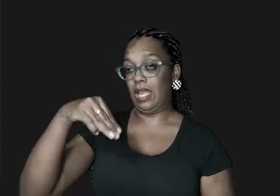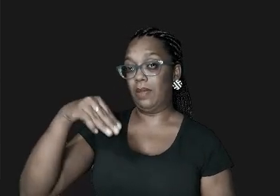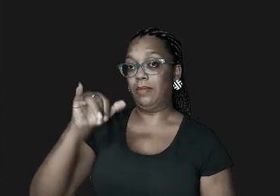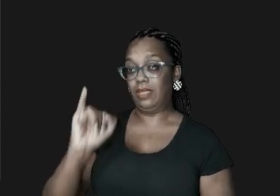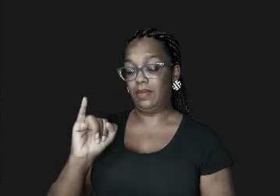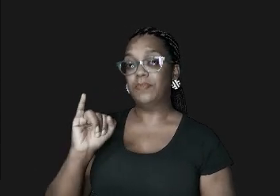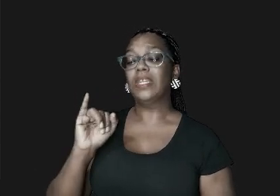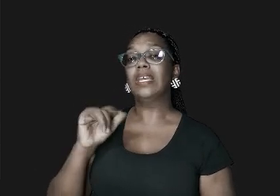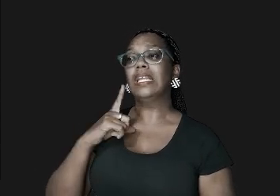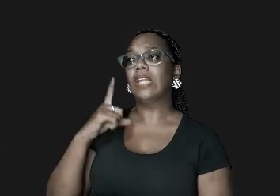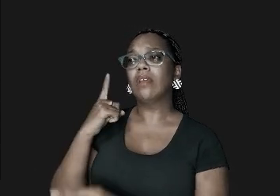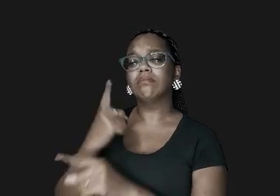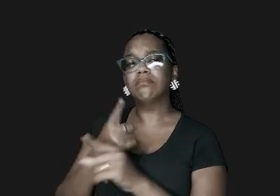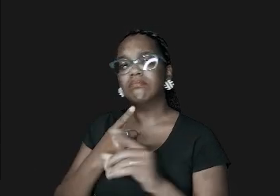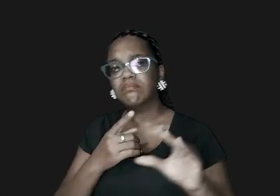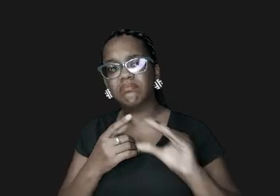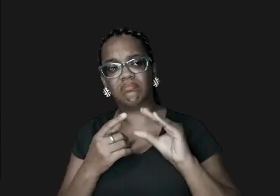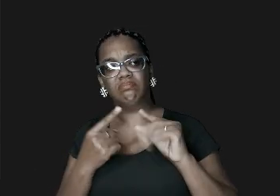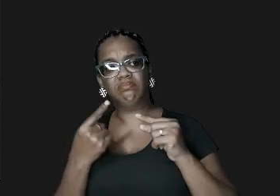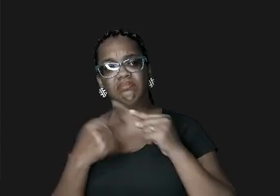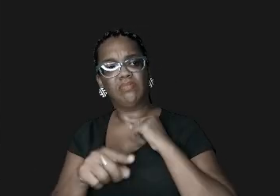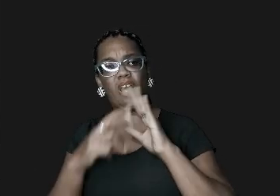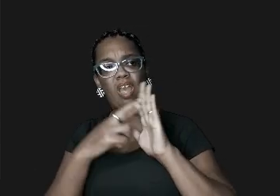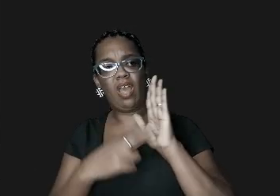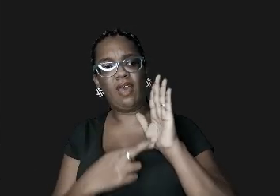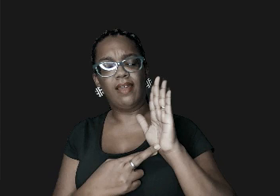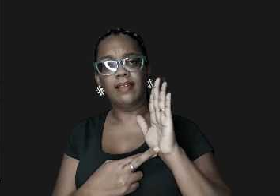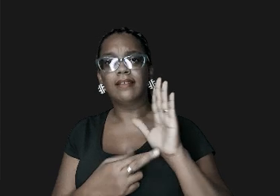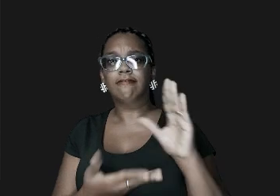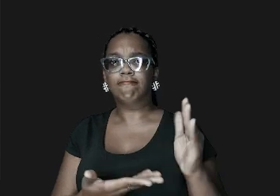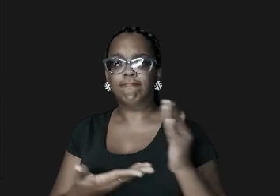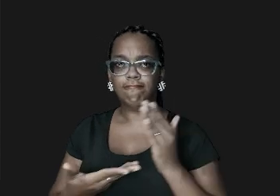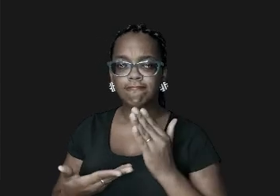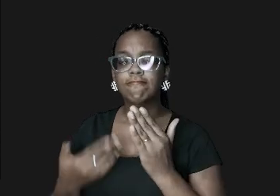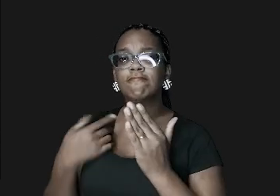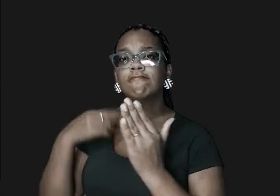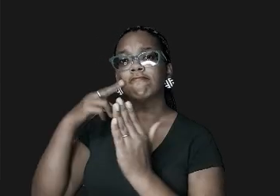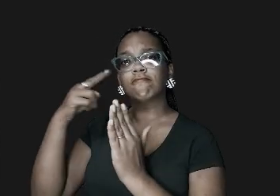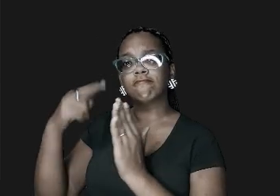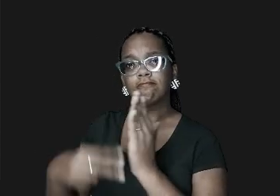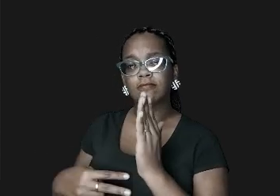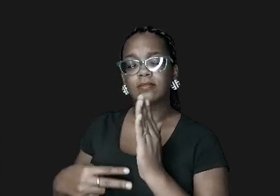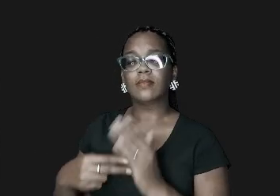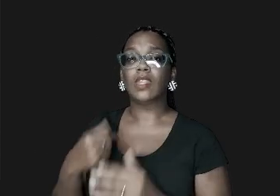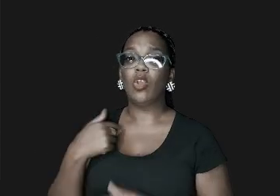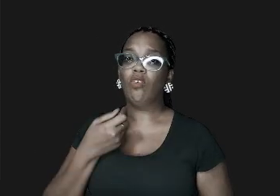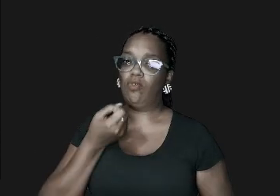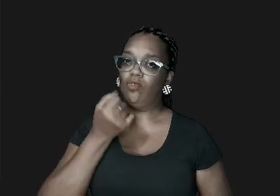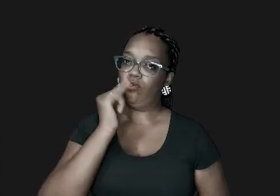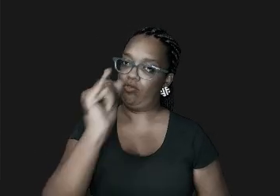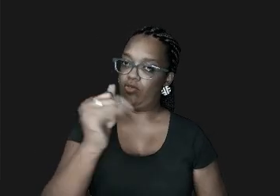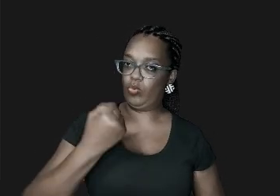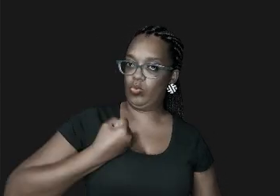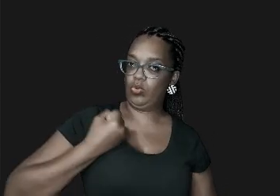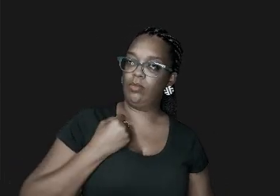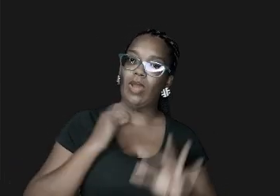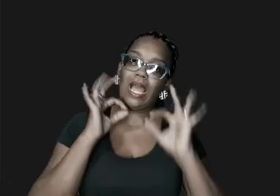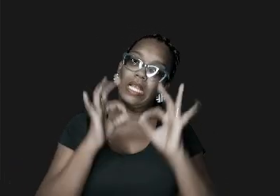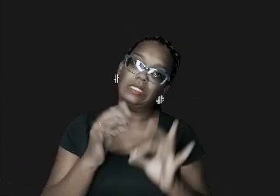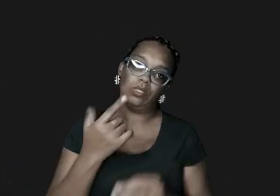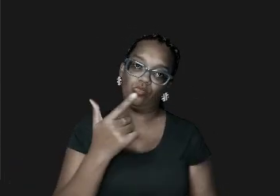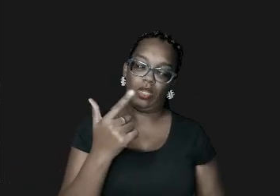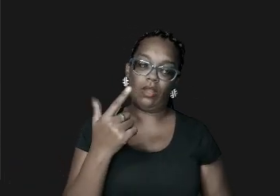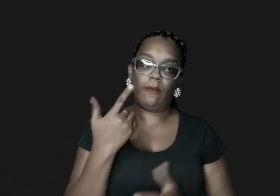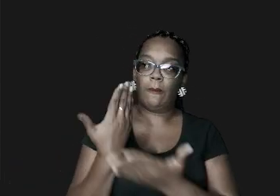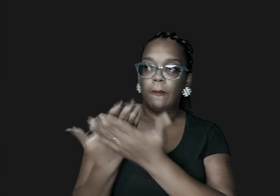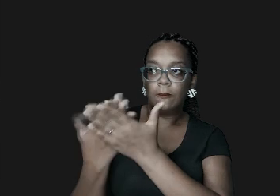a smi é denunciando eventual eventual prática irregular e eu vou falar um